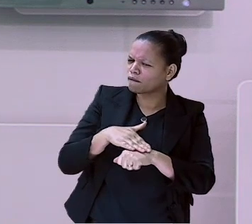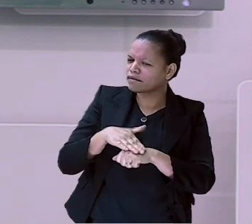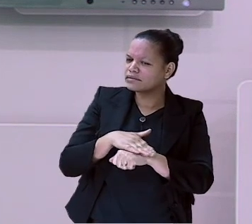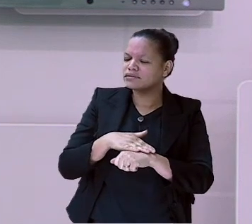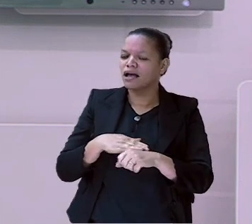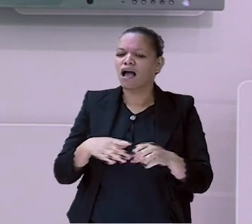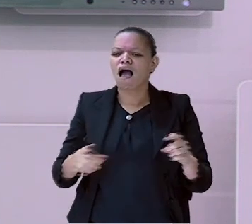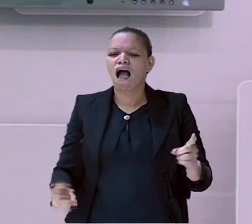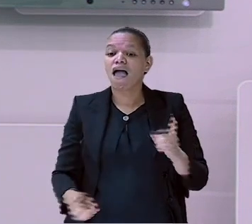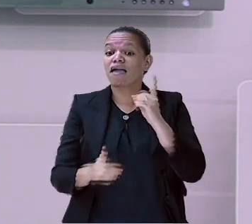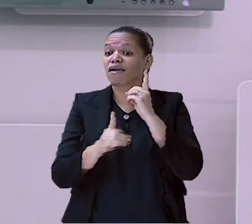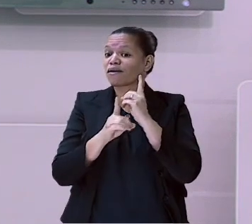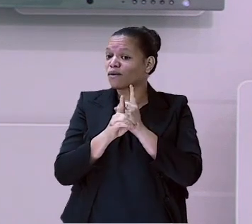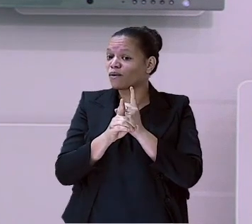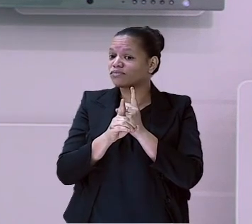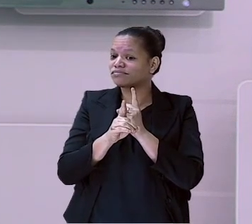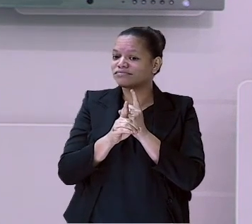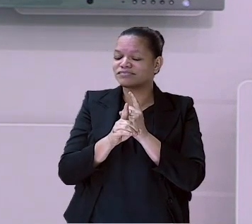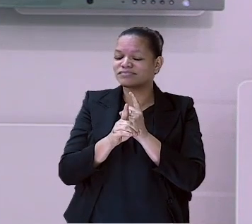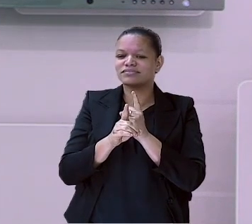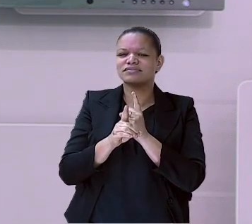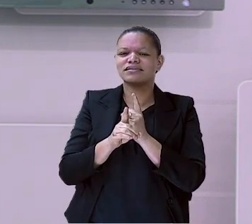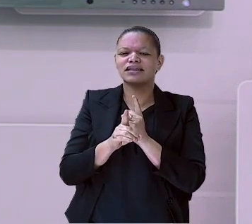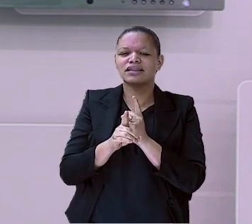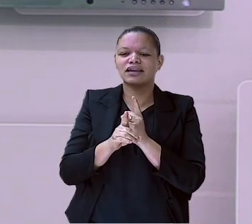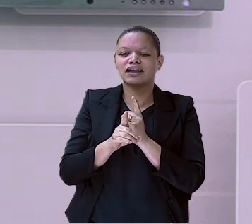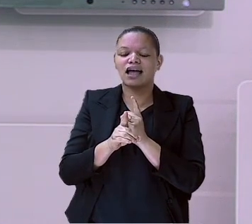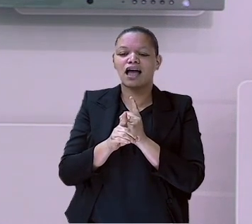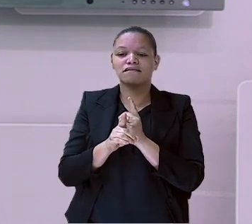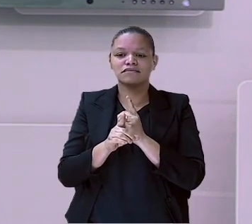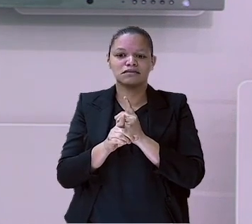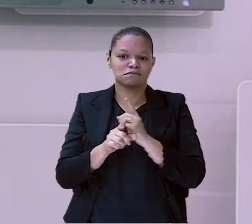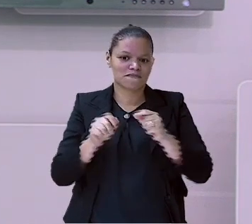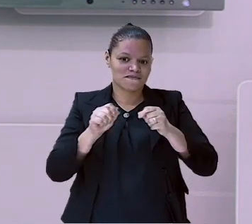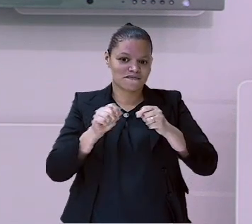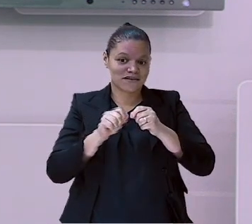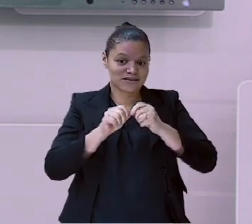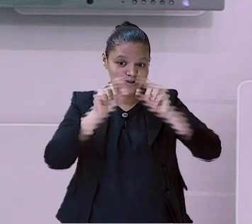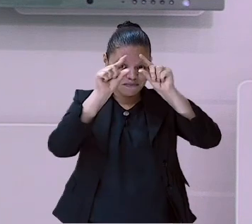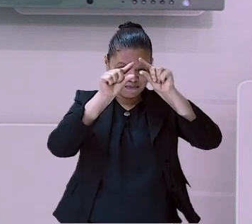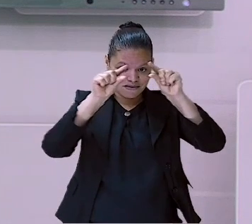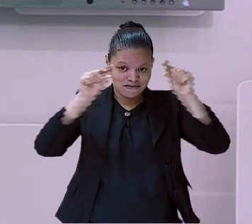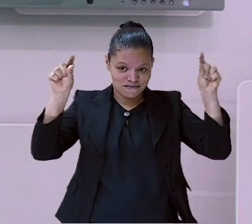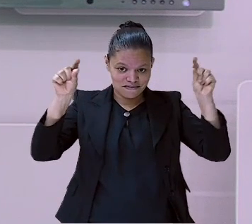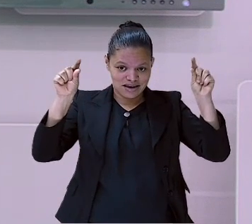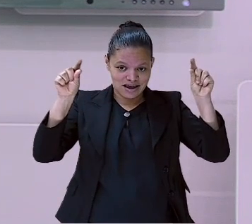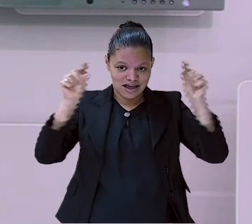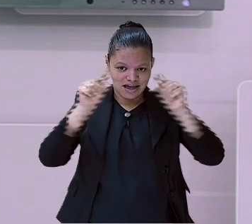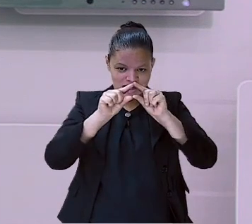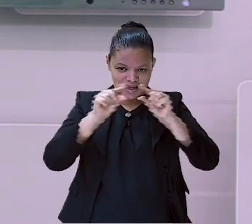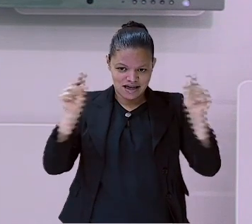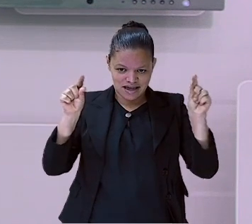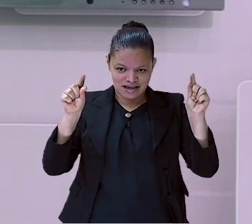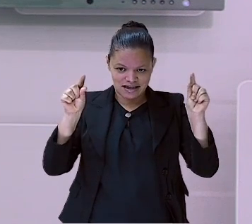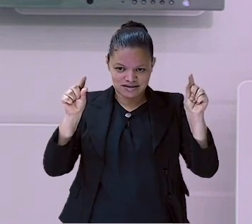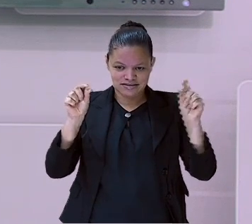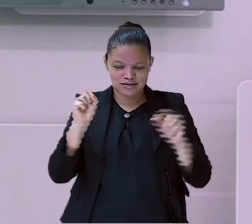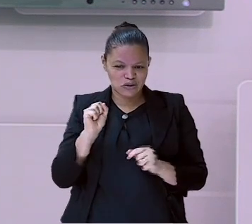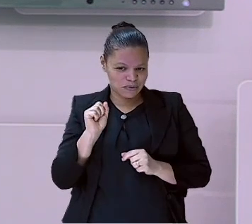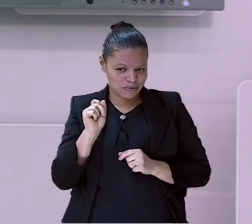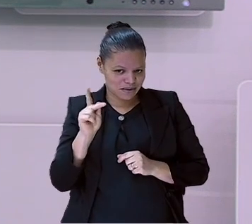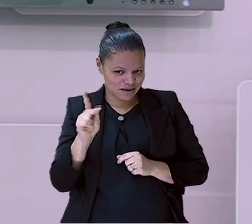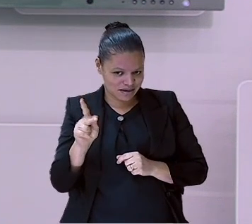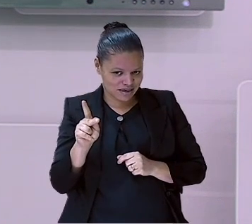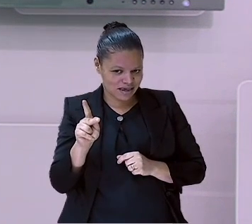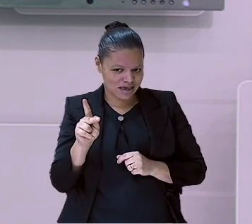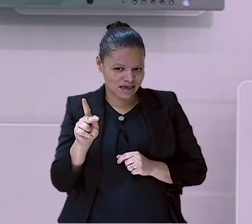essa nova descoberta você vai estar fazendo para mim uma frase bem interessante, tá? Frase bem interessante